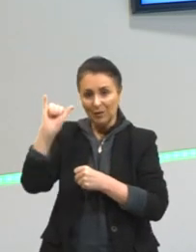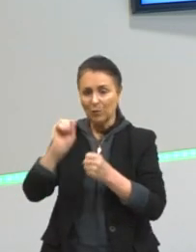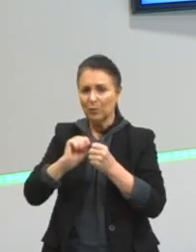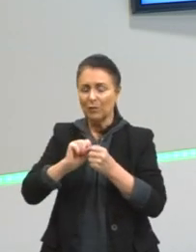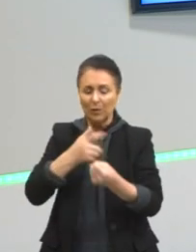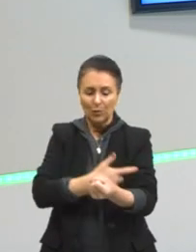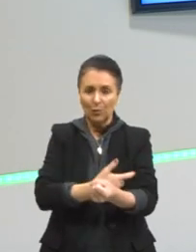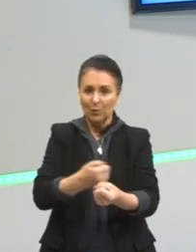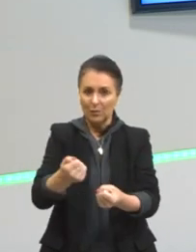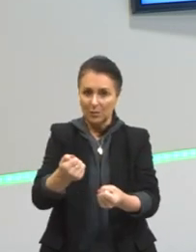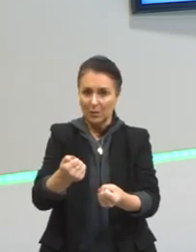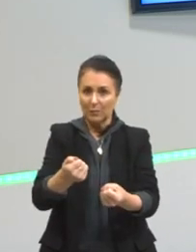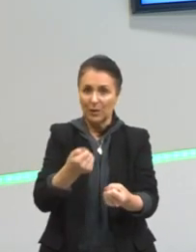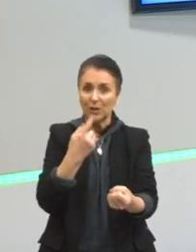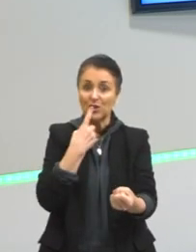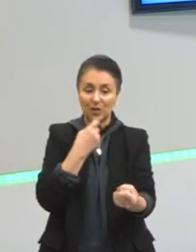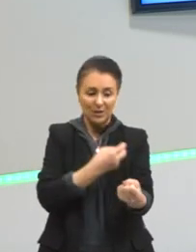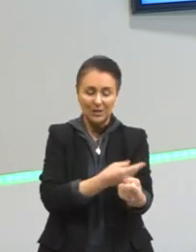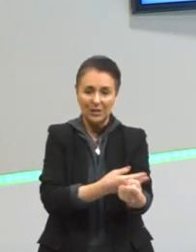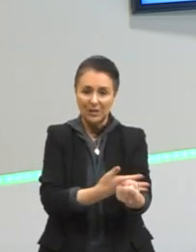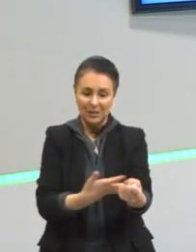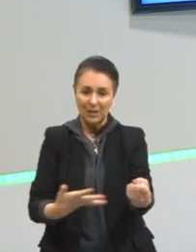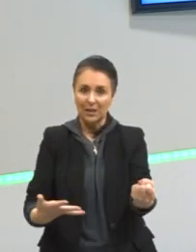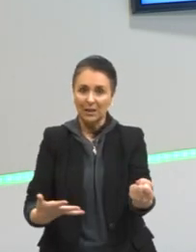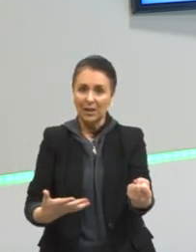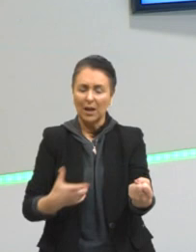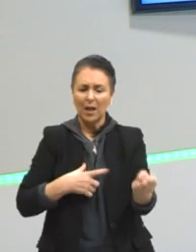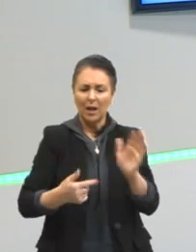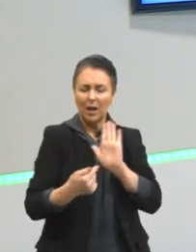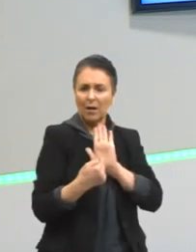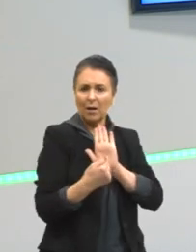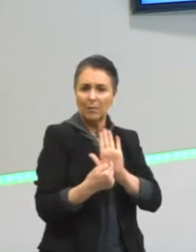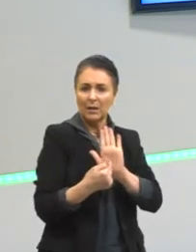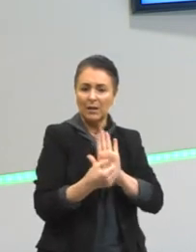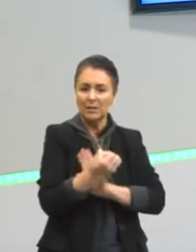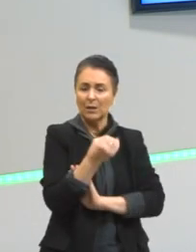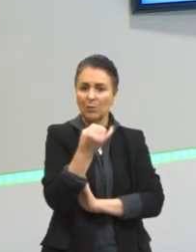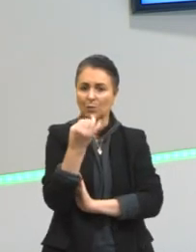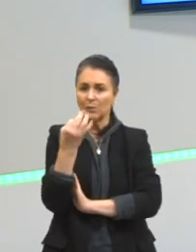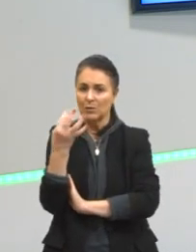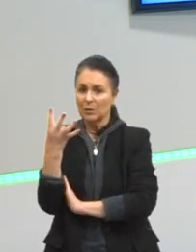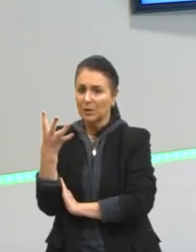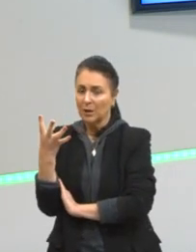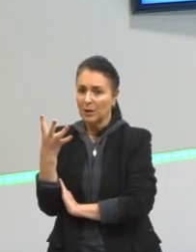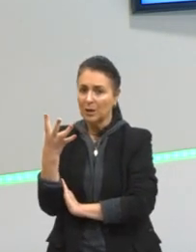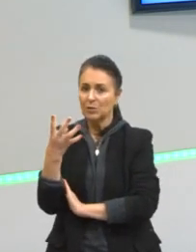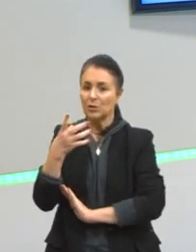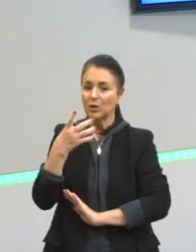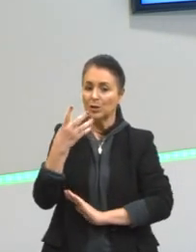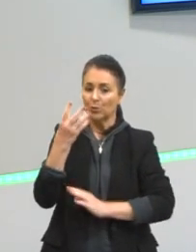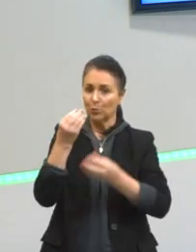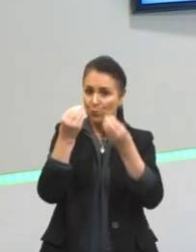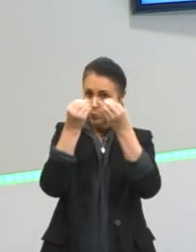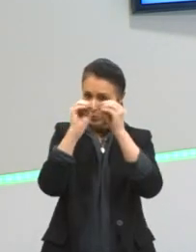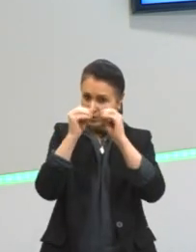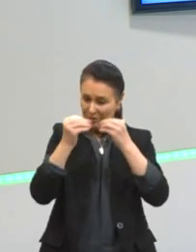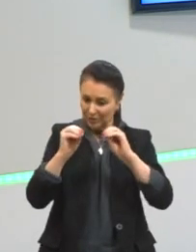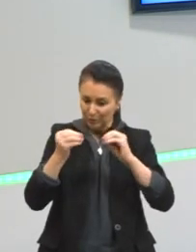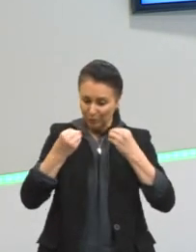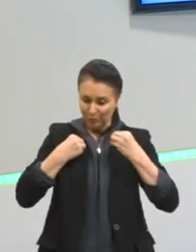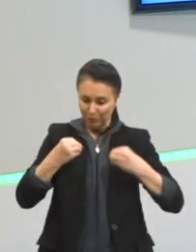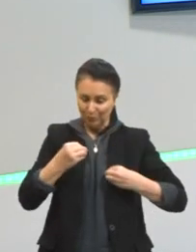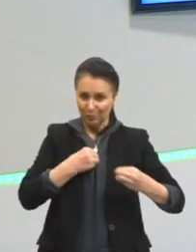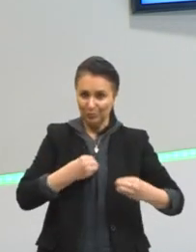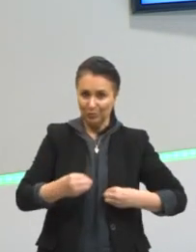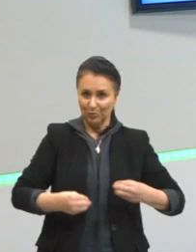exame de sangue hemograma né sai ali toda quanto que tem dessa quantidade no nosso organismo então ali o